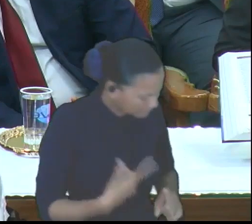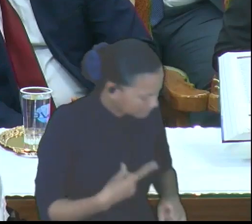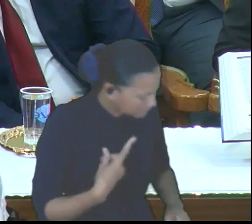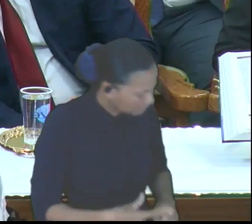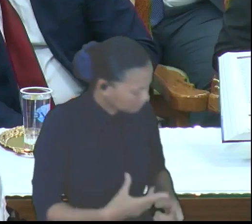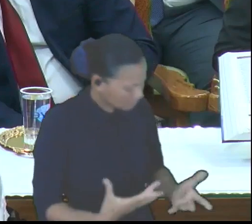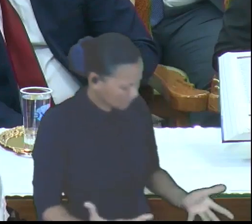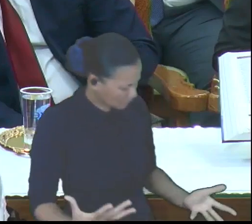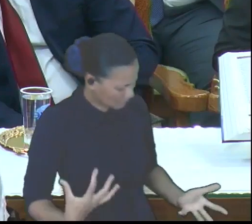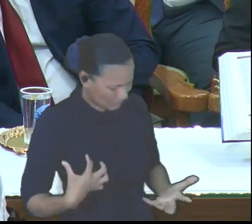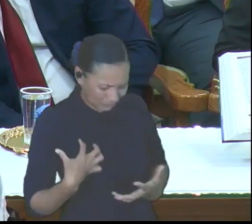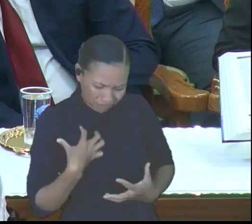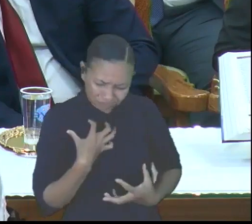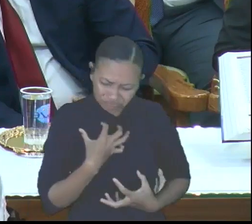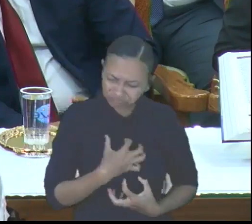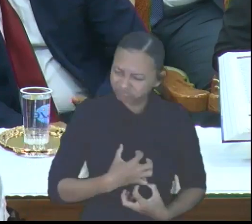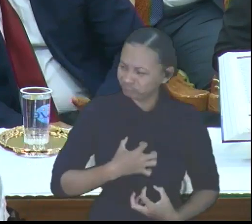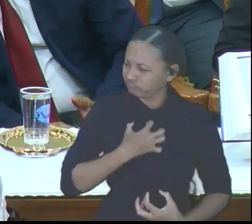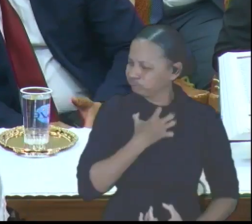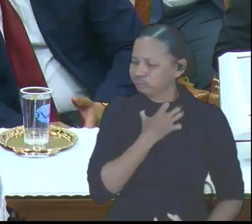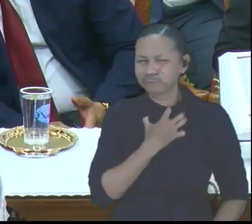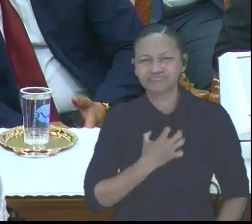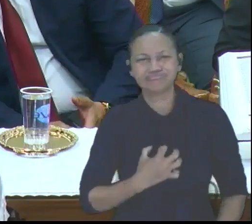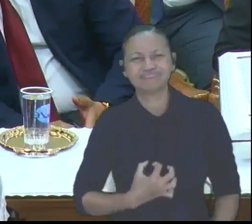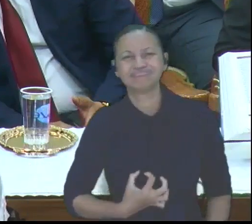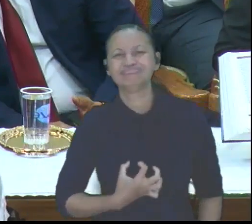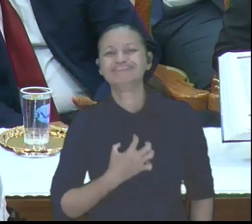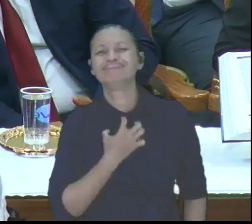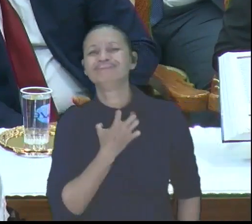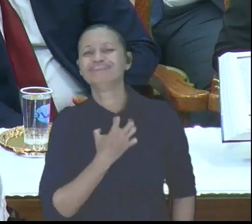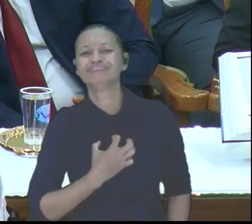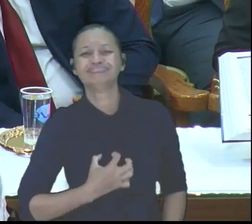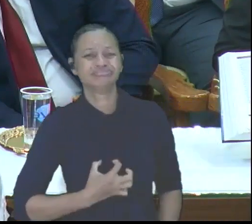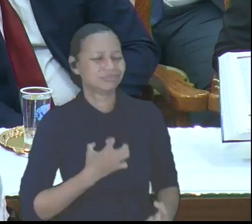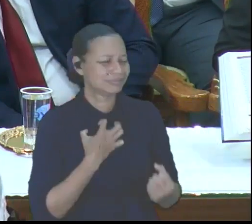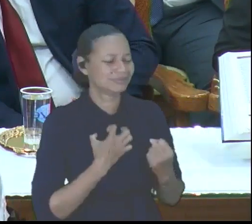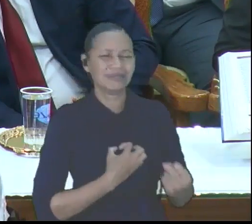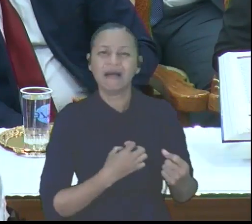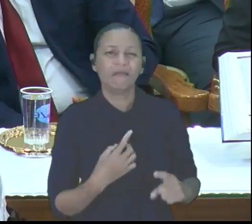te perturbas em mim?